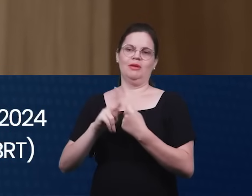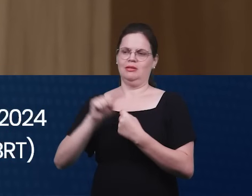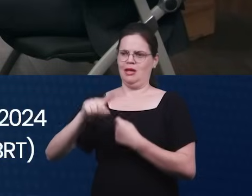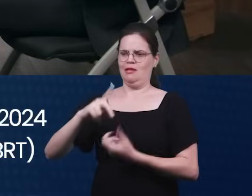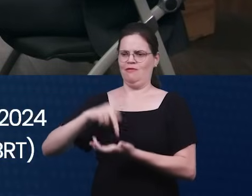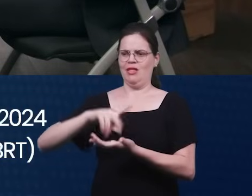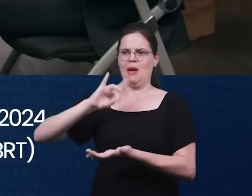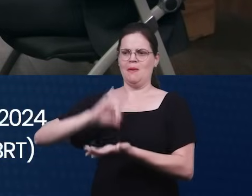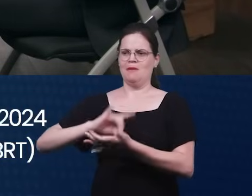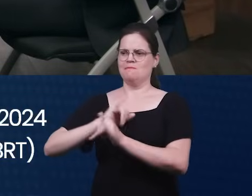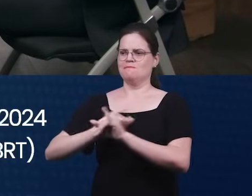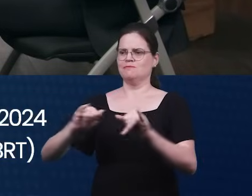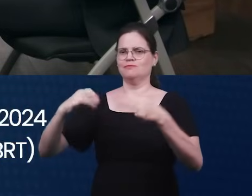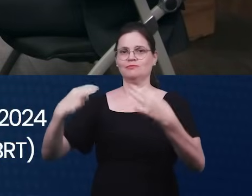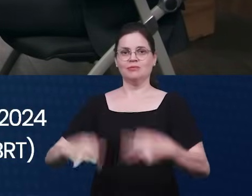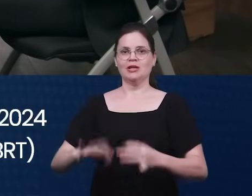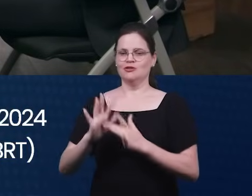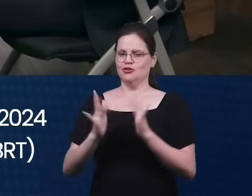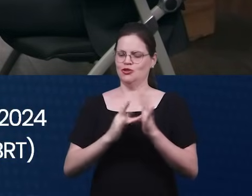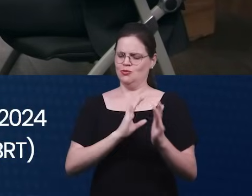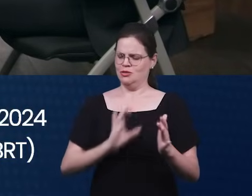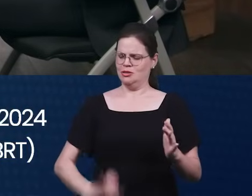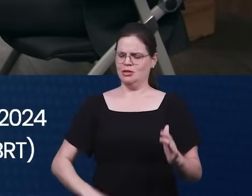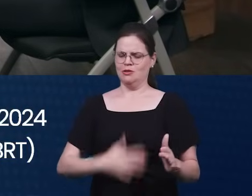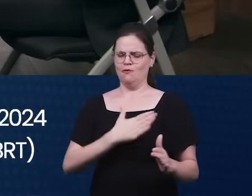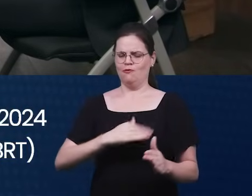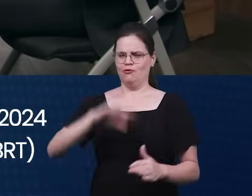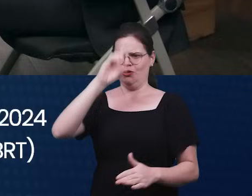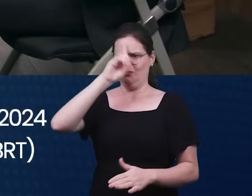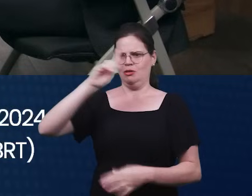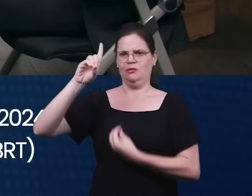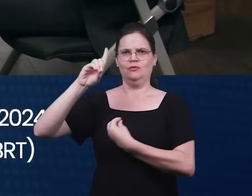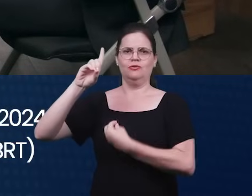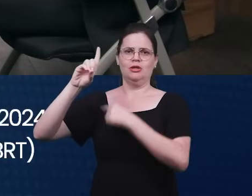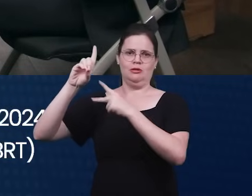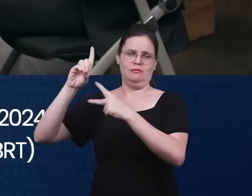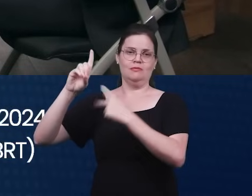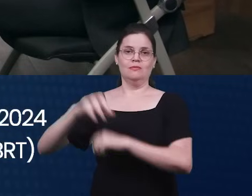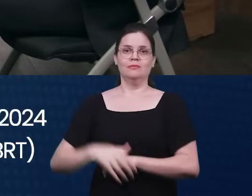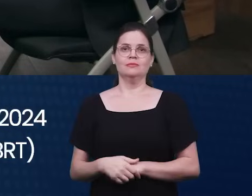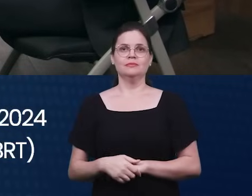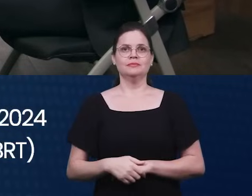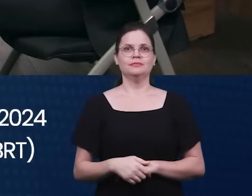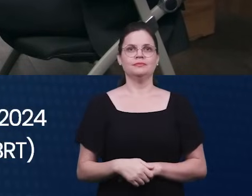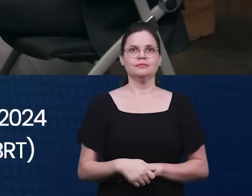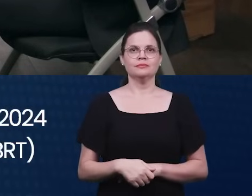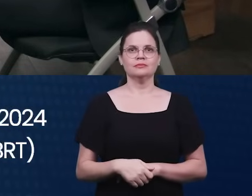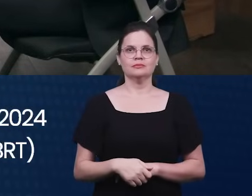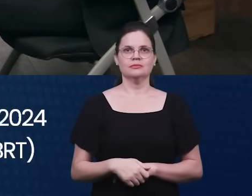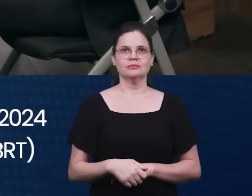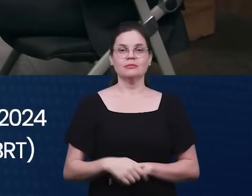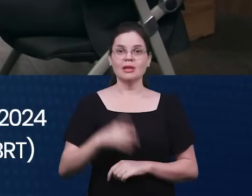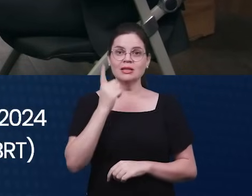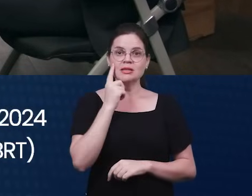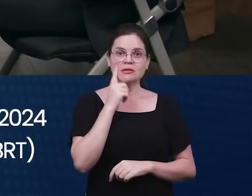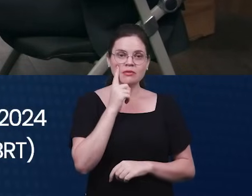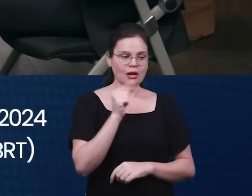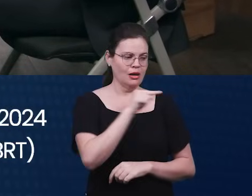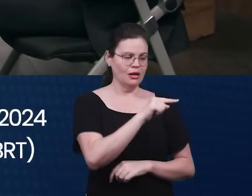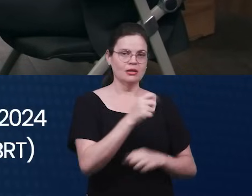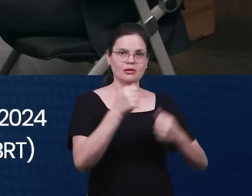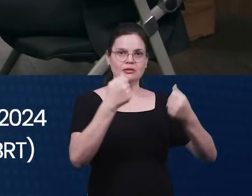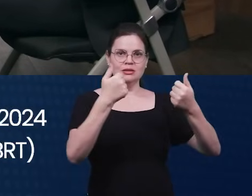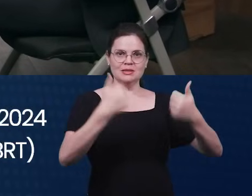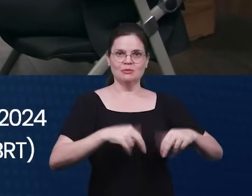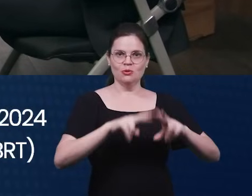Cristo e e o o o Jú citou agora os profetas que eram no velho testamento